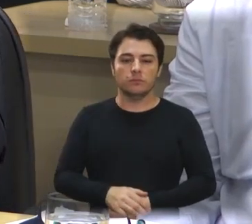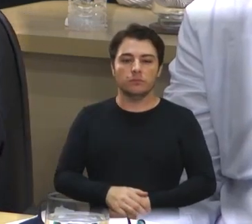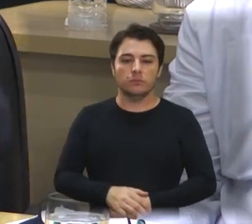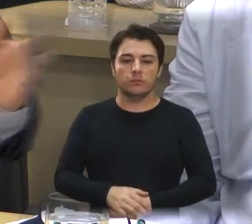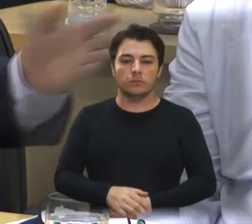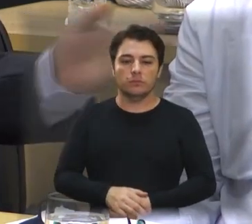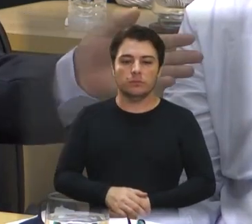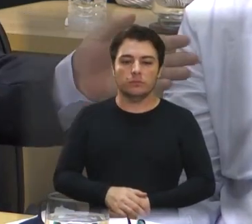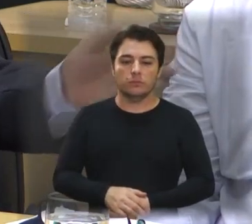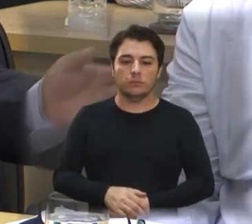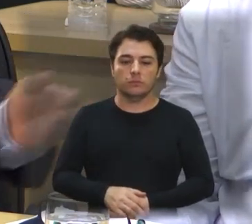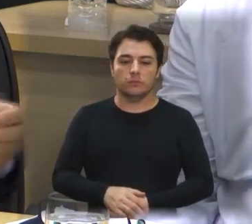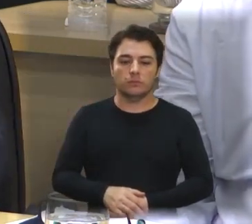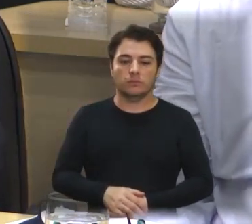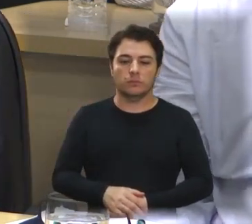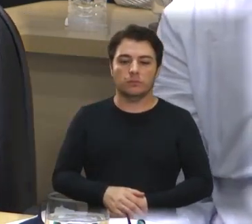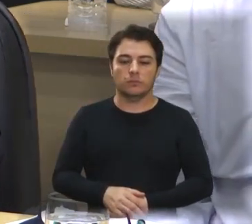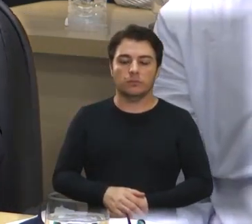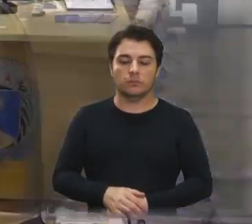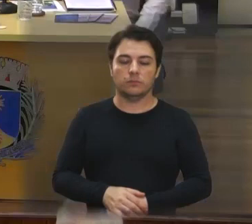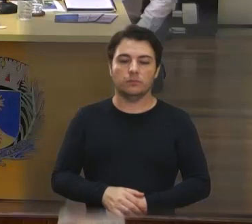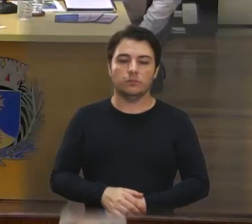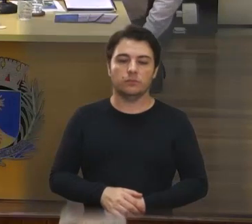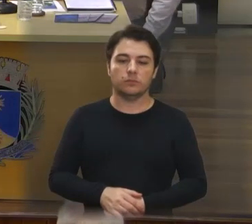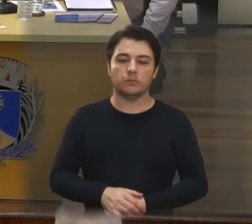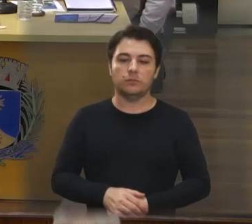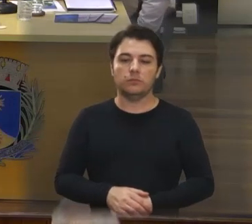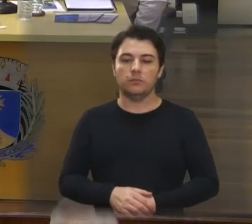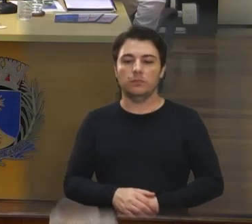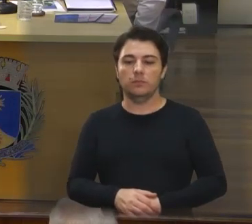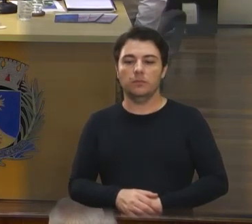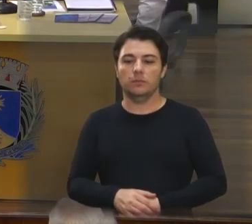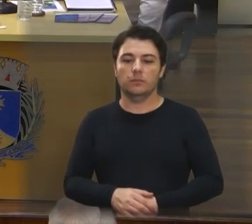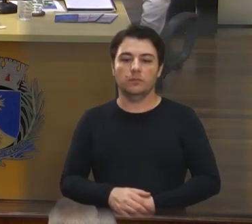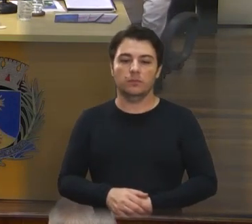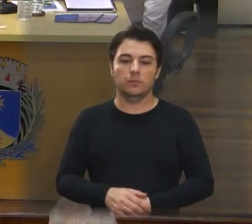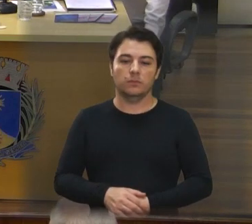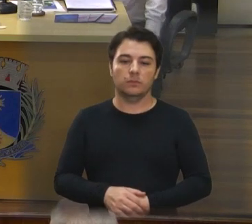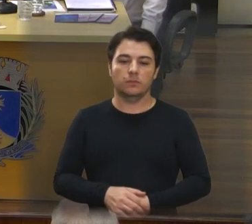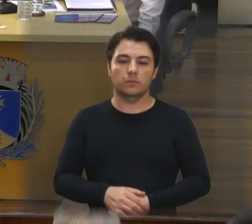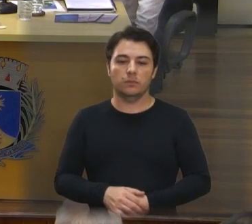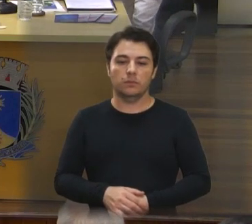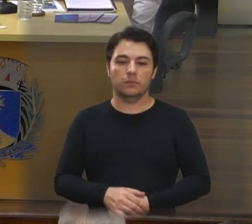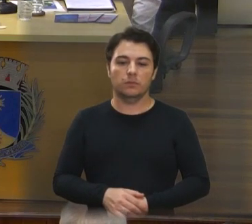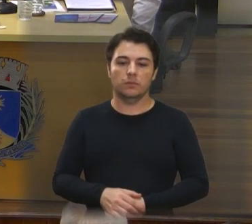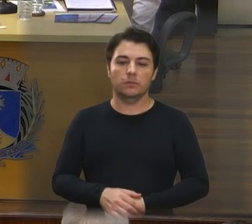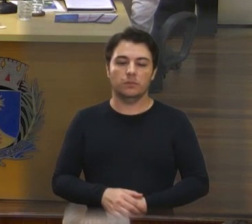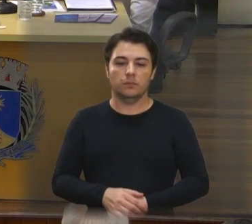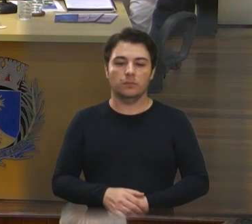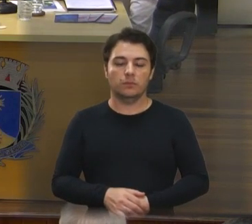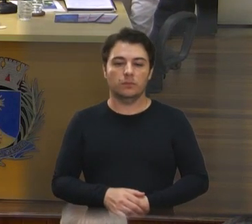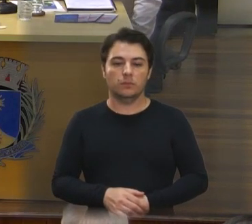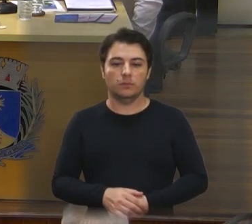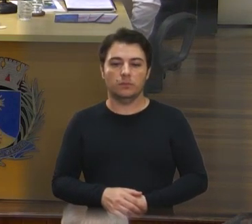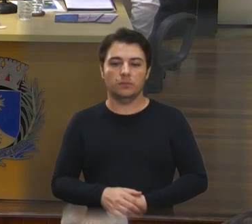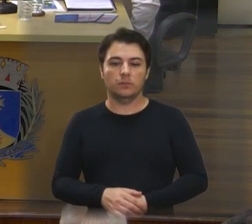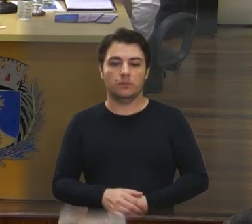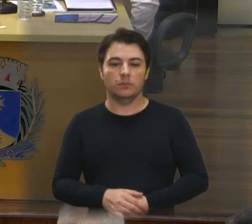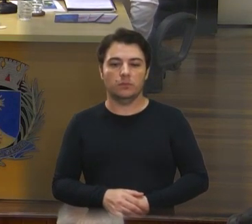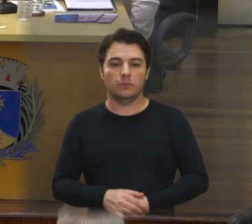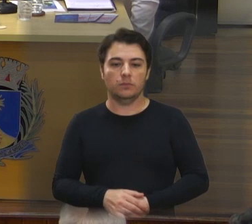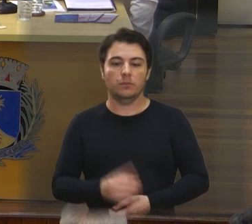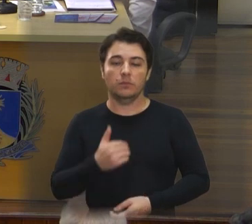e não e você é de começar a fazer notificações Fabiana O que que você é o